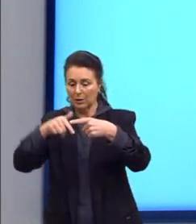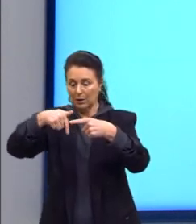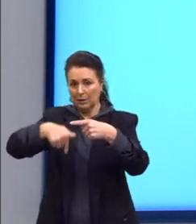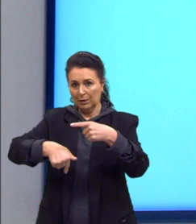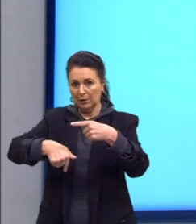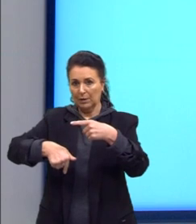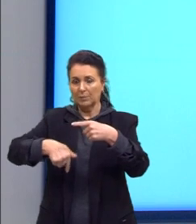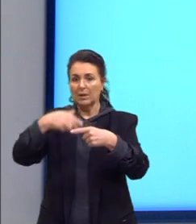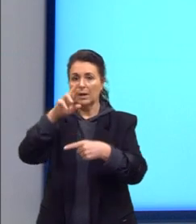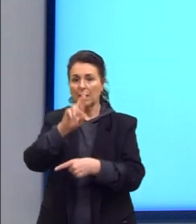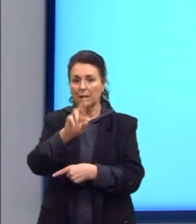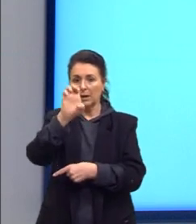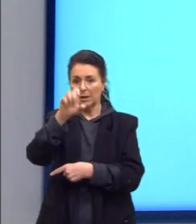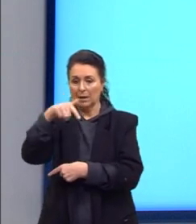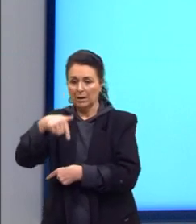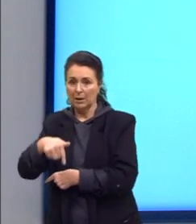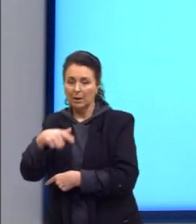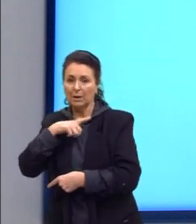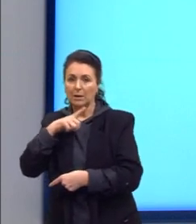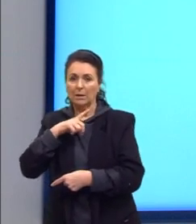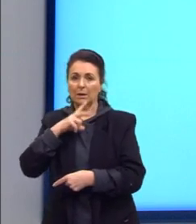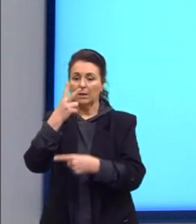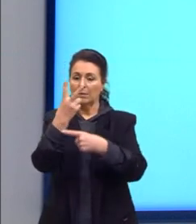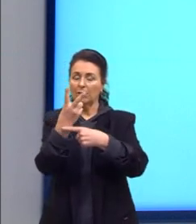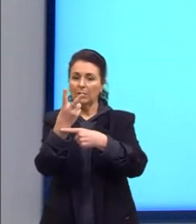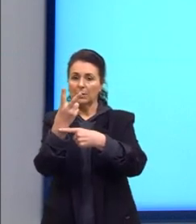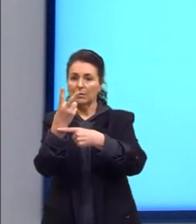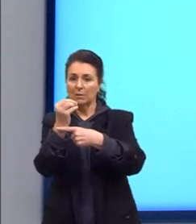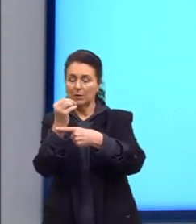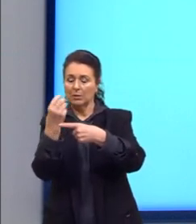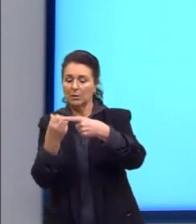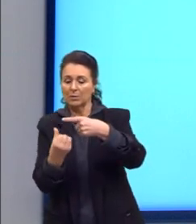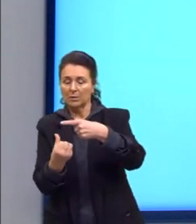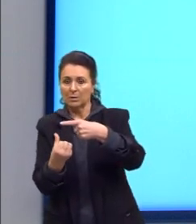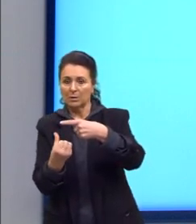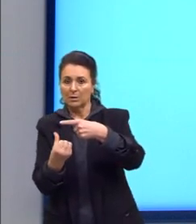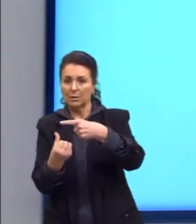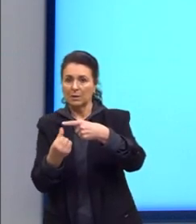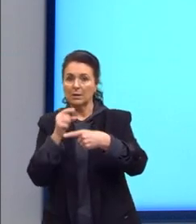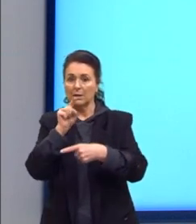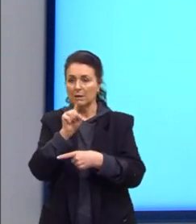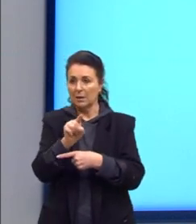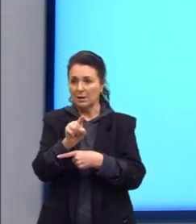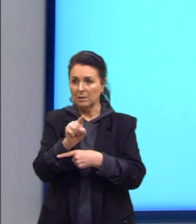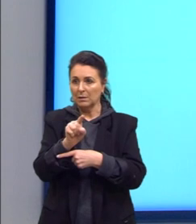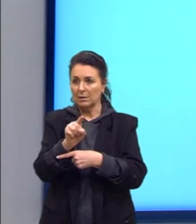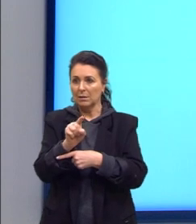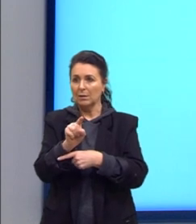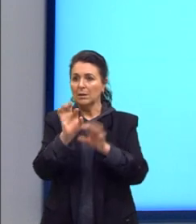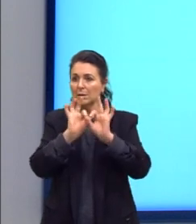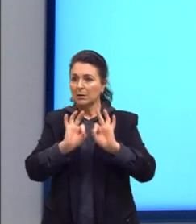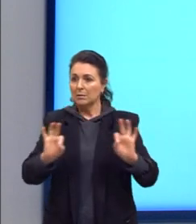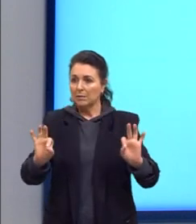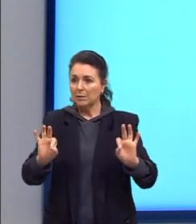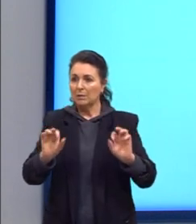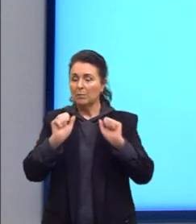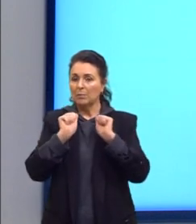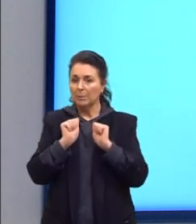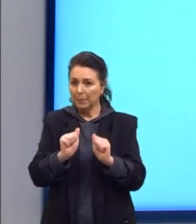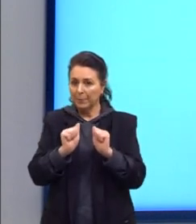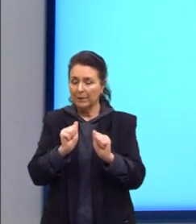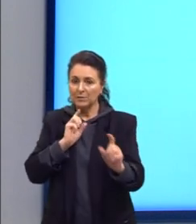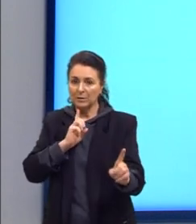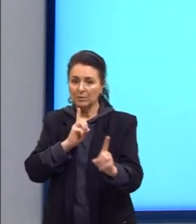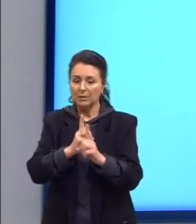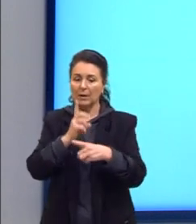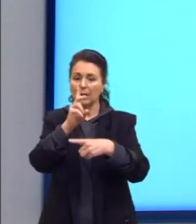preciso de Rick e aí a gente vai ter 20 sobre seis certo e essa é a gente pode simplificar né e